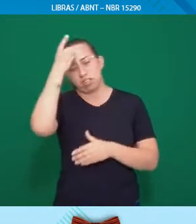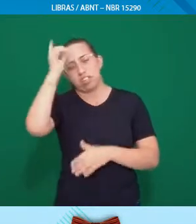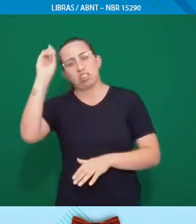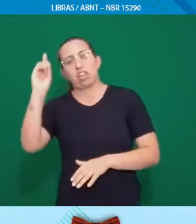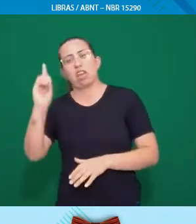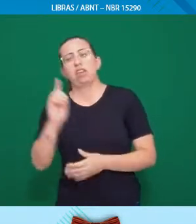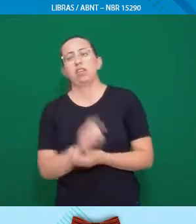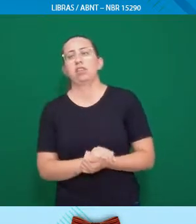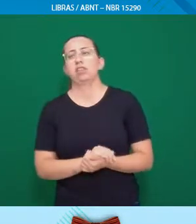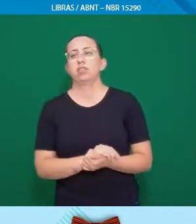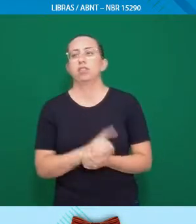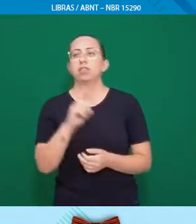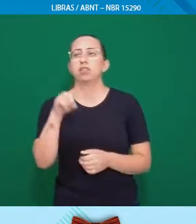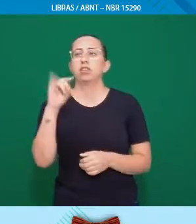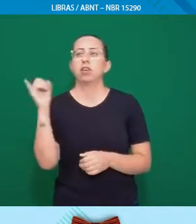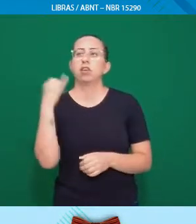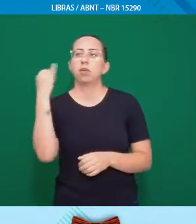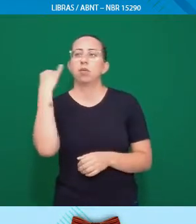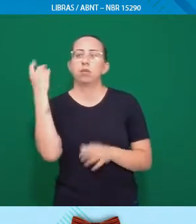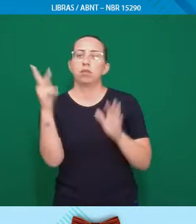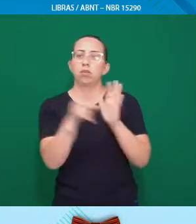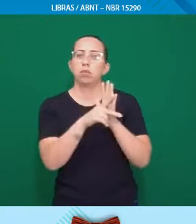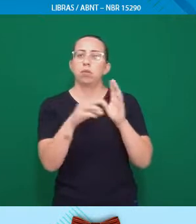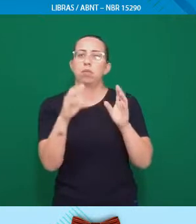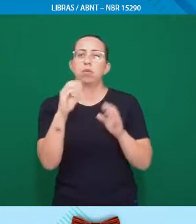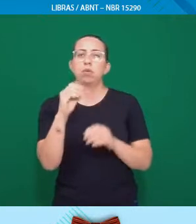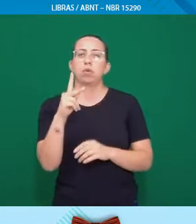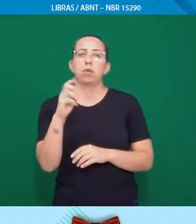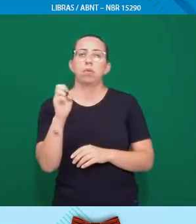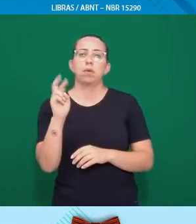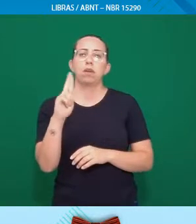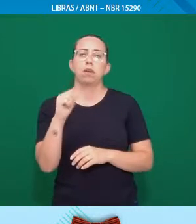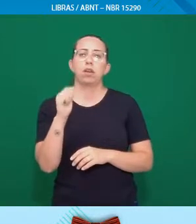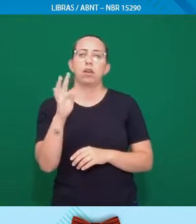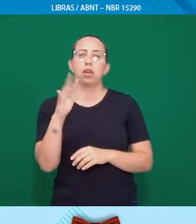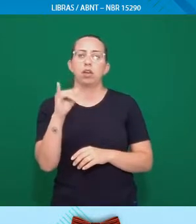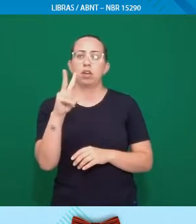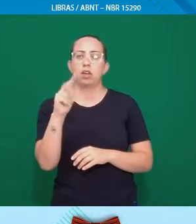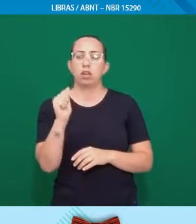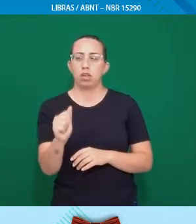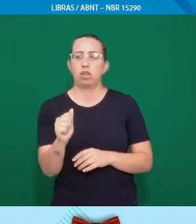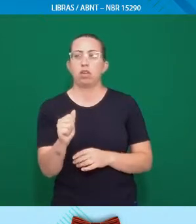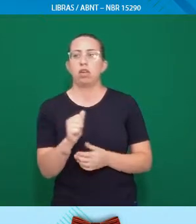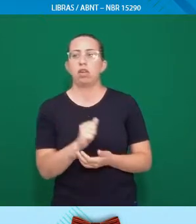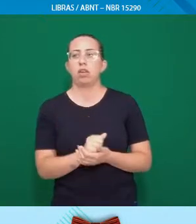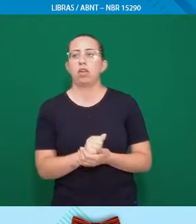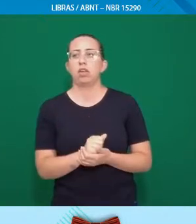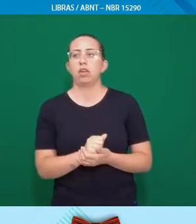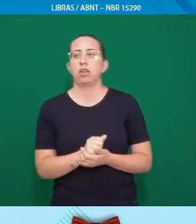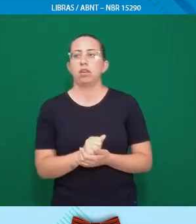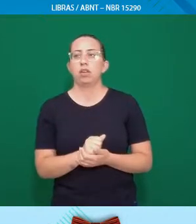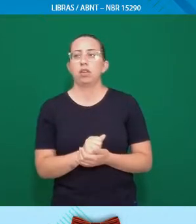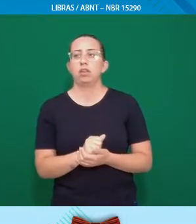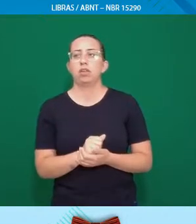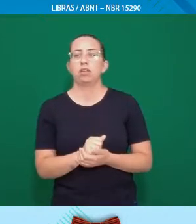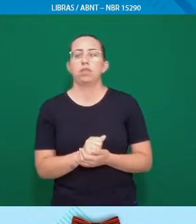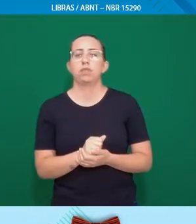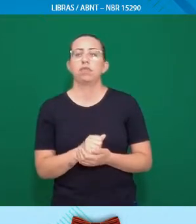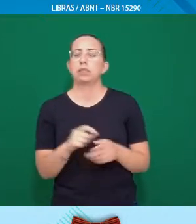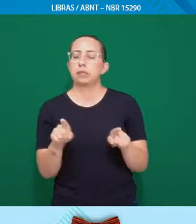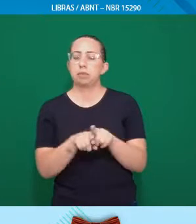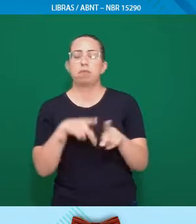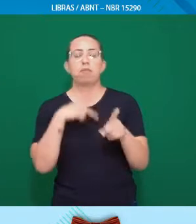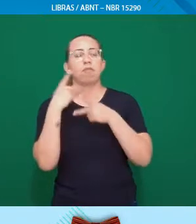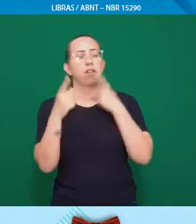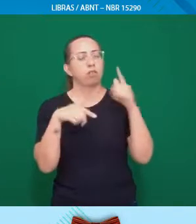crescer juntos que é um dos princípios do cooperativismo mesmo né então também além de descumprimento pelo michuim pelo evento também